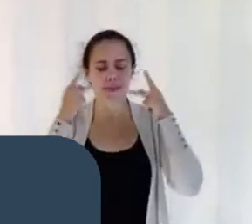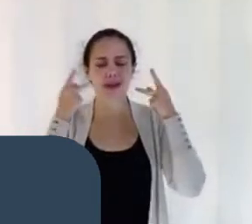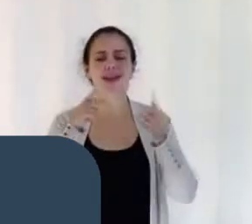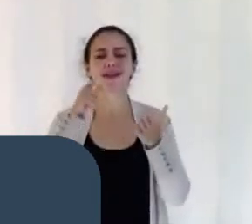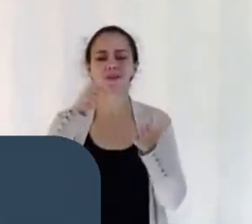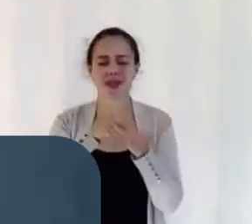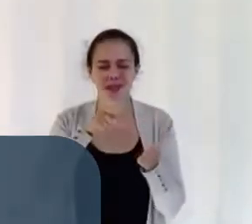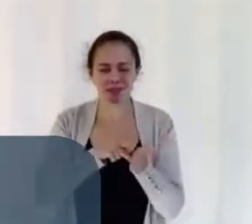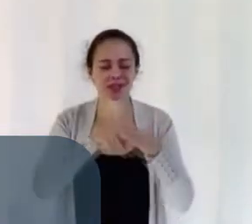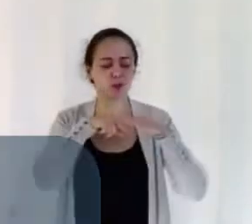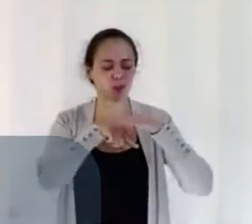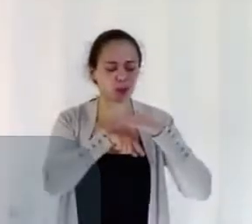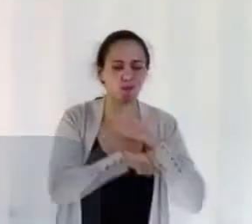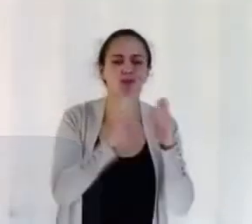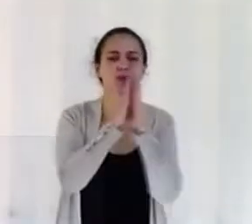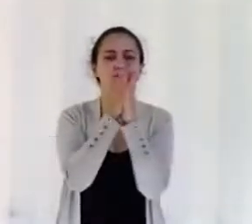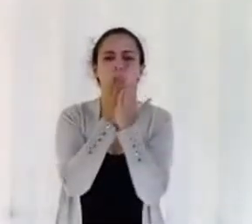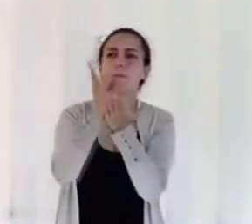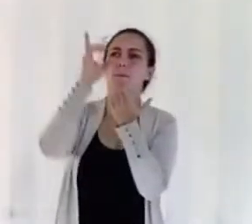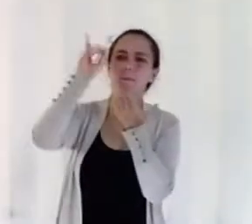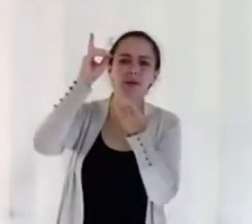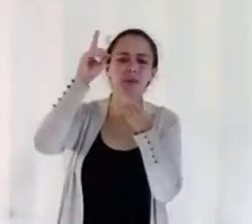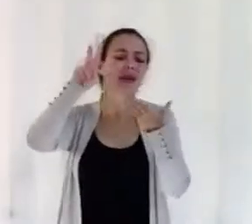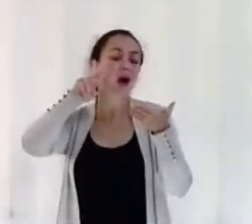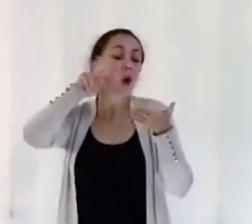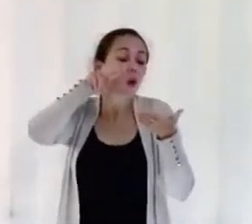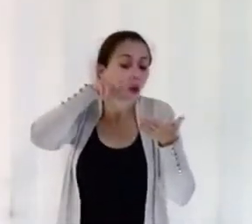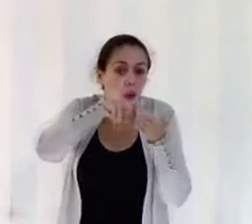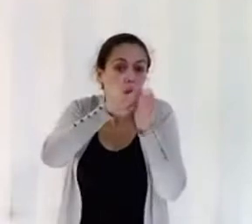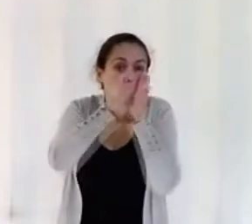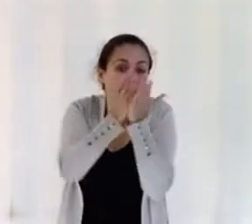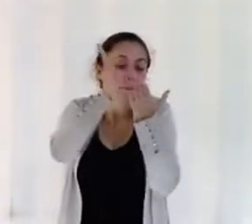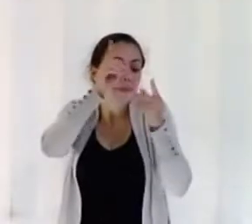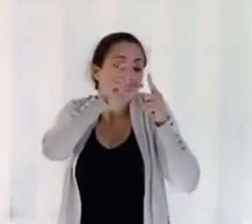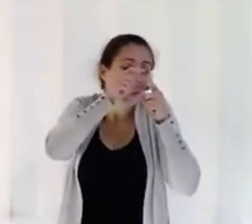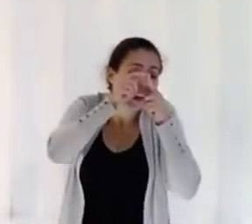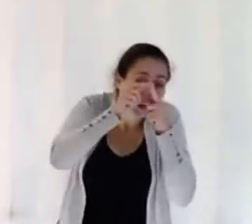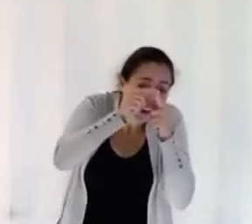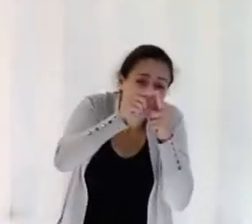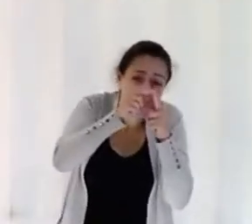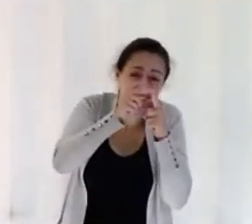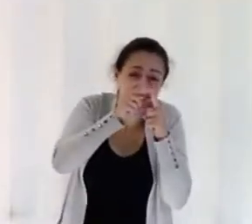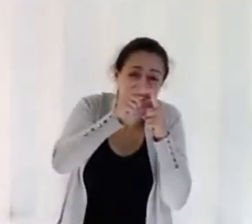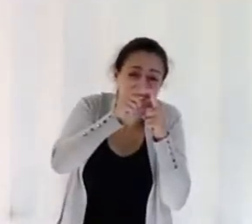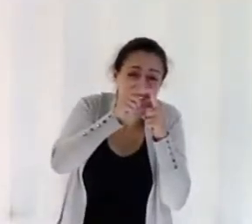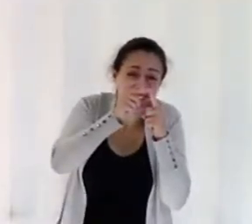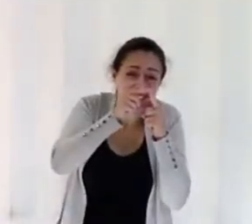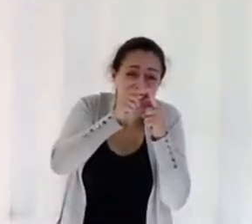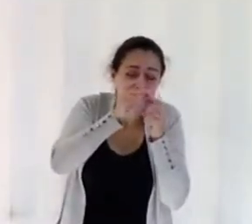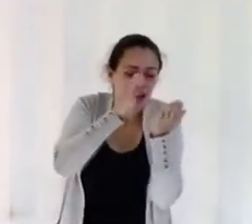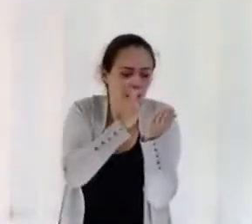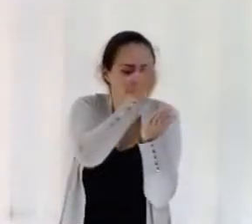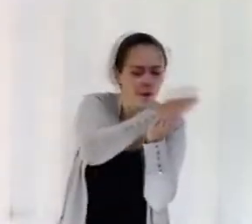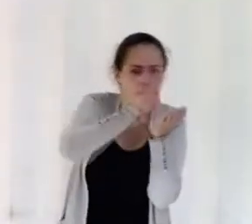interpretação hermenêutica, gramatical, teológica. Nós olhamos para a Escritura, tentamos entender o que se passa aqui